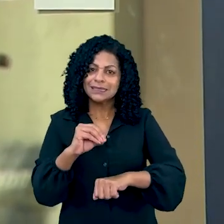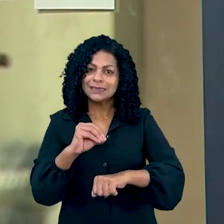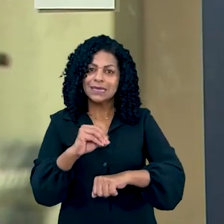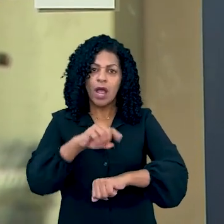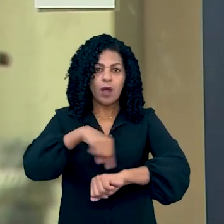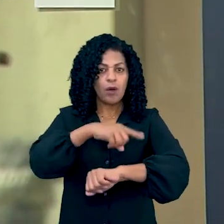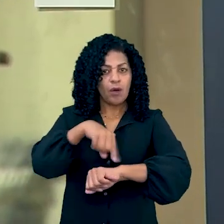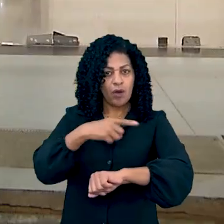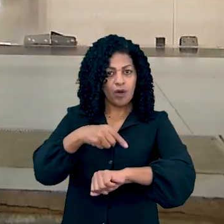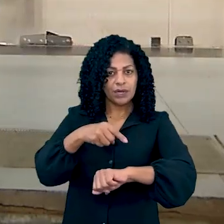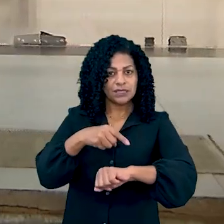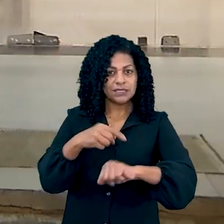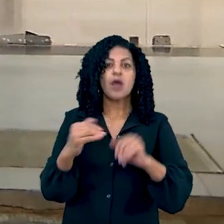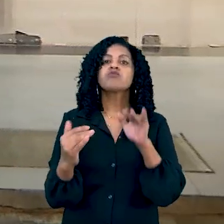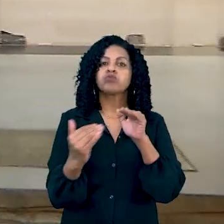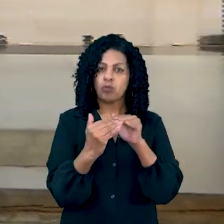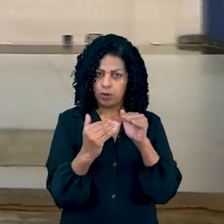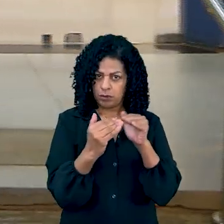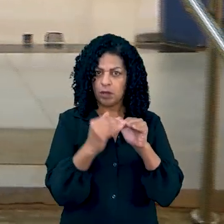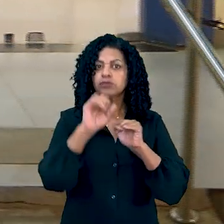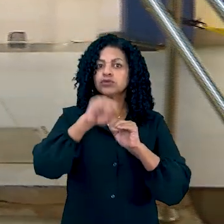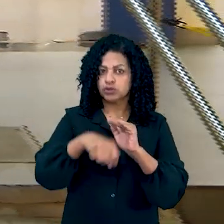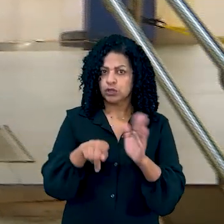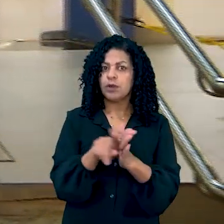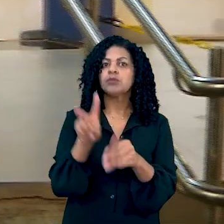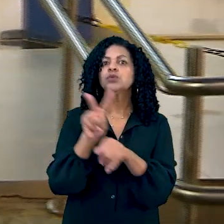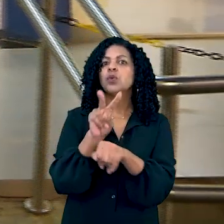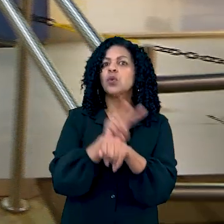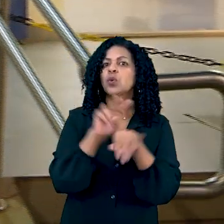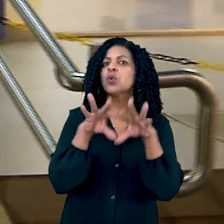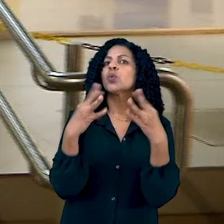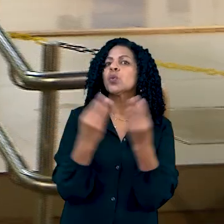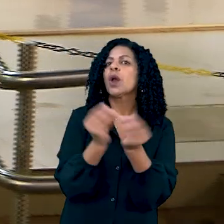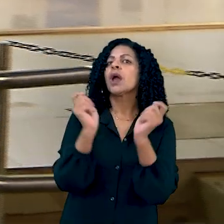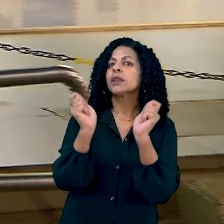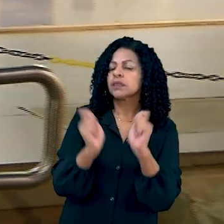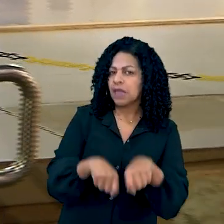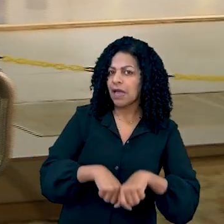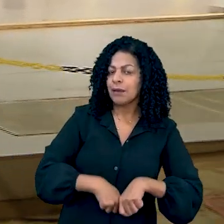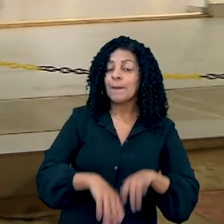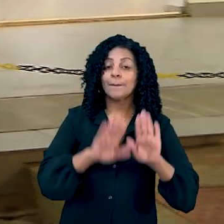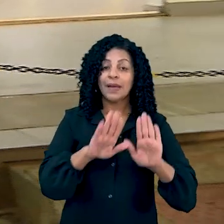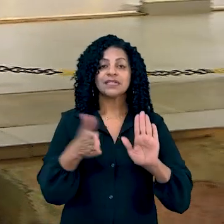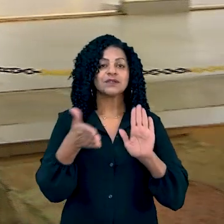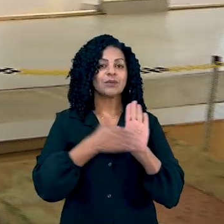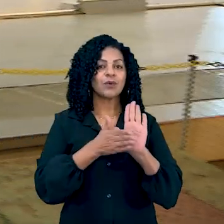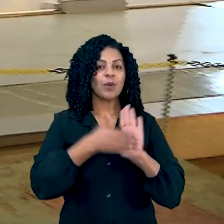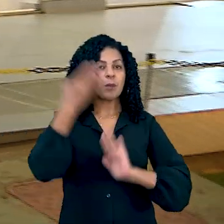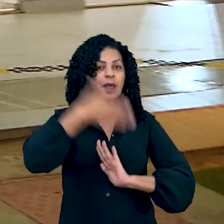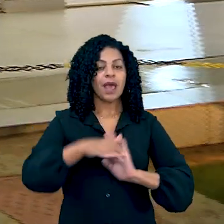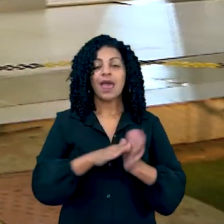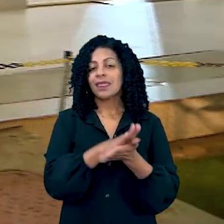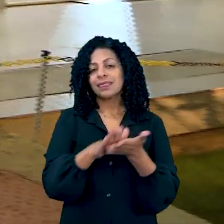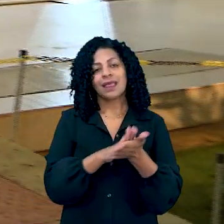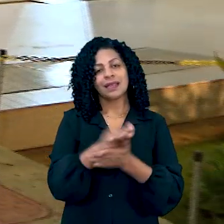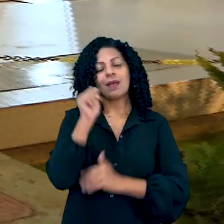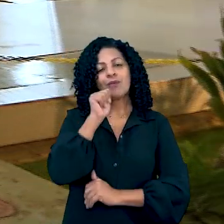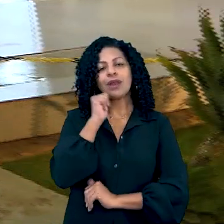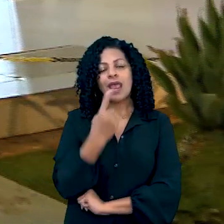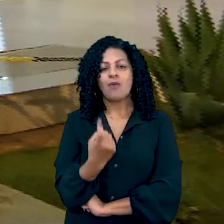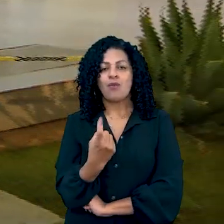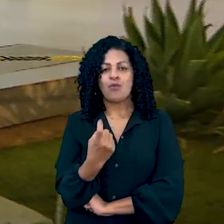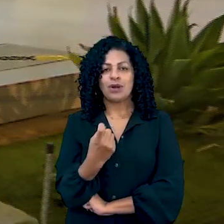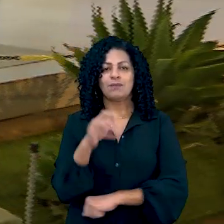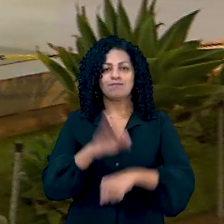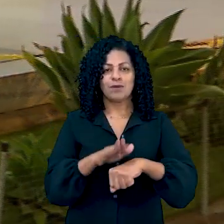30 horas semanais seria compatível com os cuidados familiares, além de não ter sido comprovado que a mulher era a